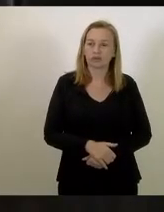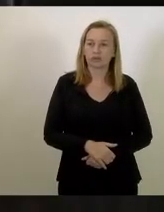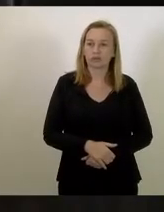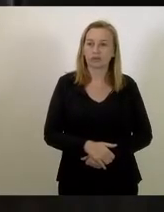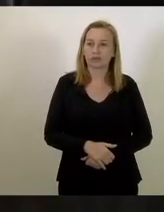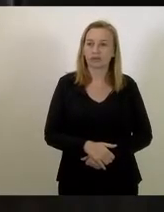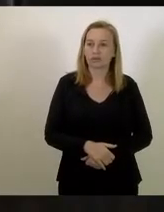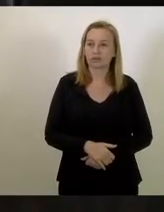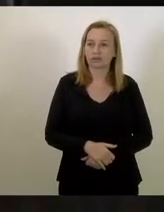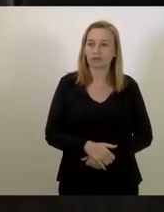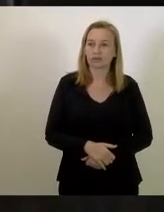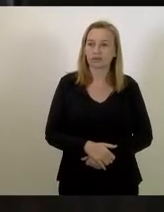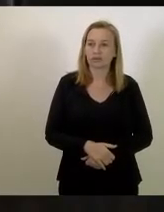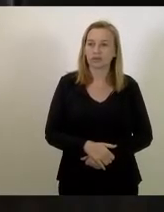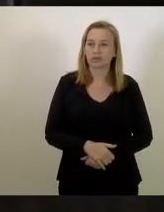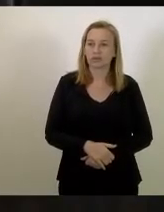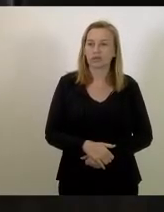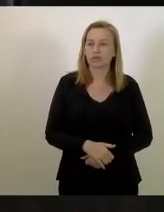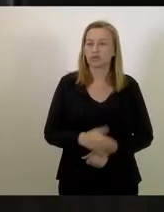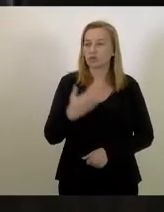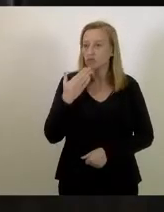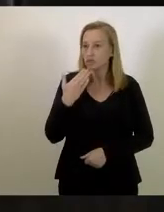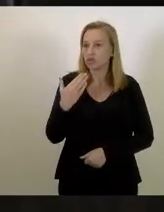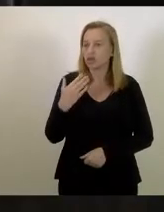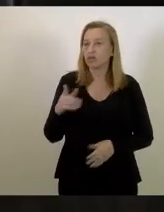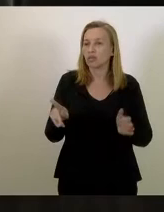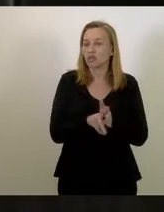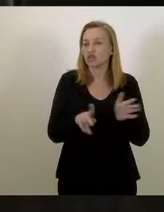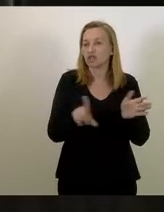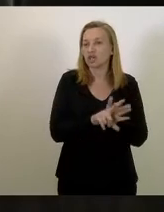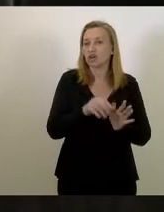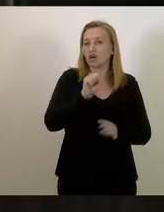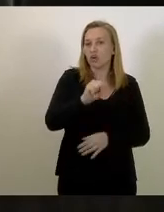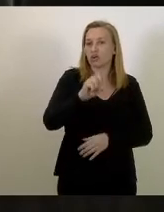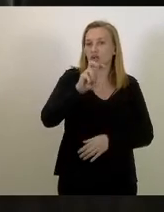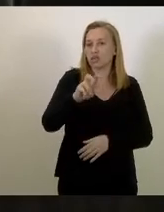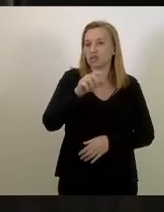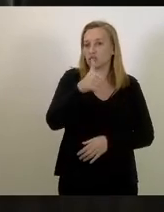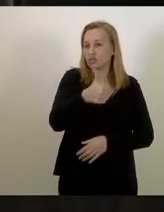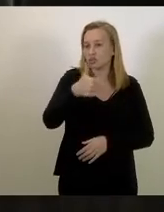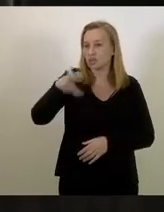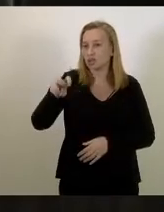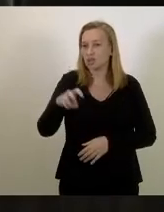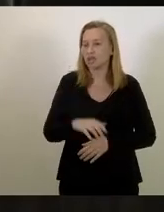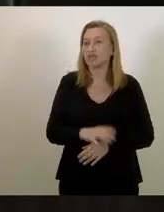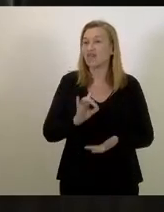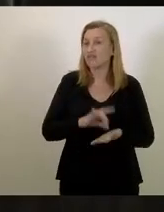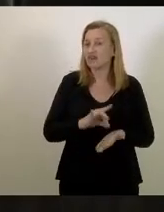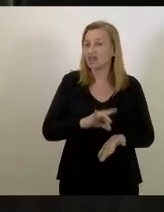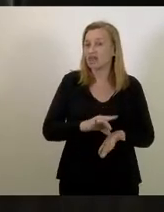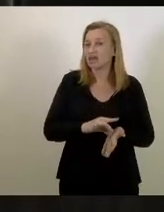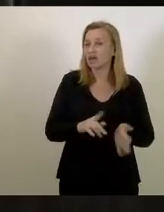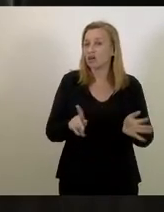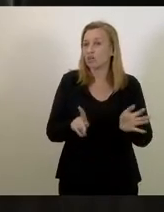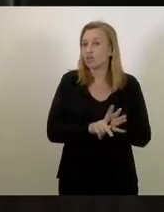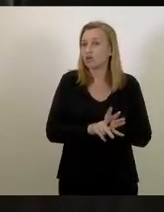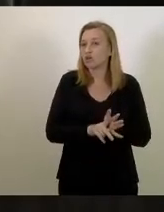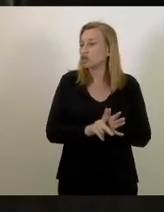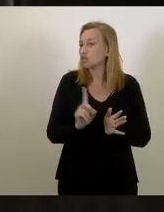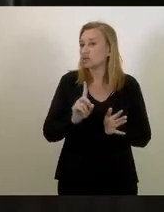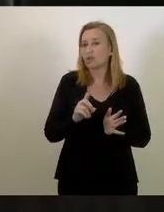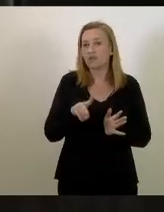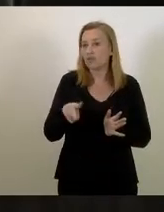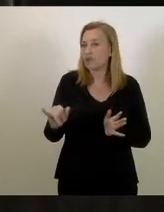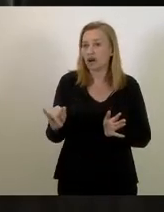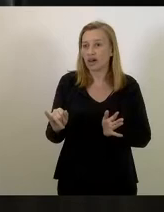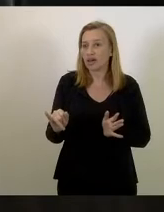para fazer uma retificação do projeto de lei 851 2015 na verdade o projeto não vai